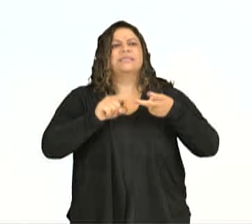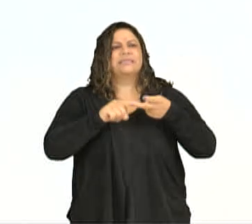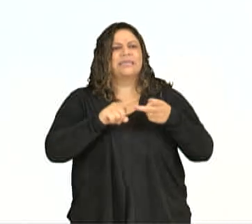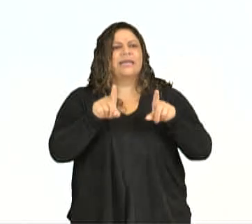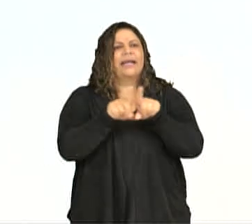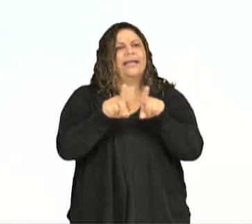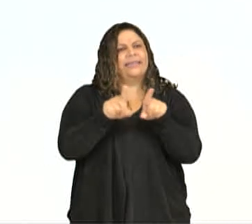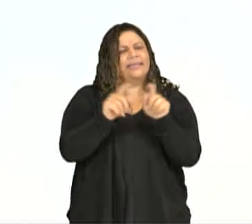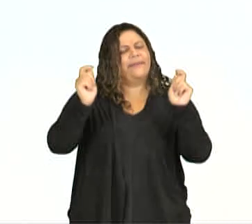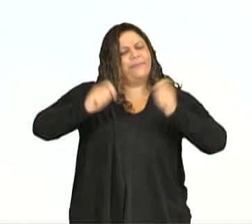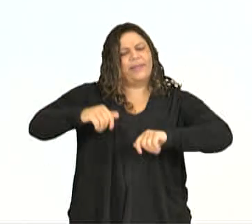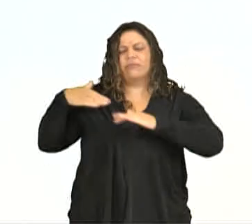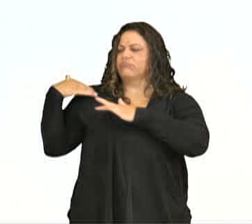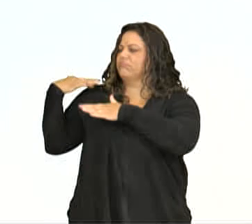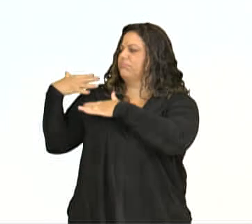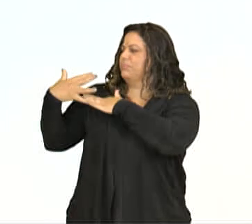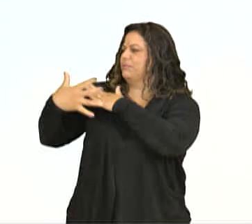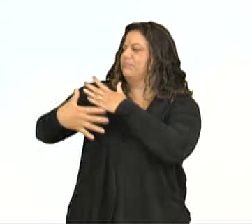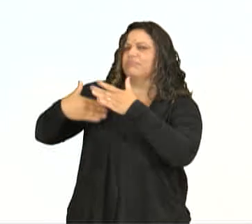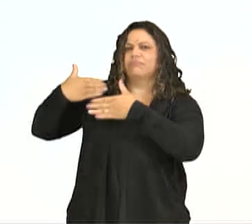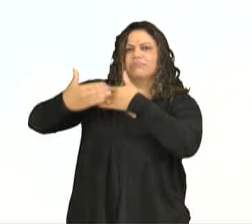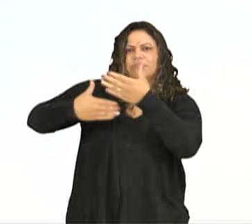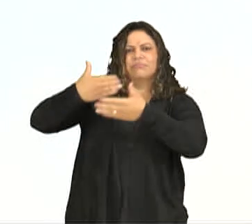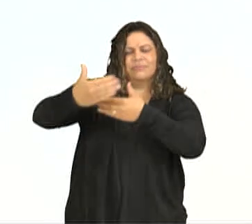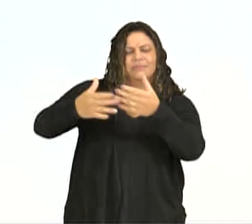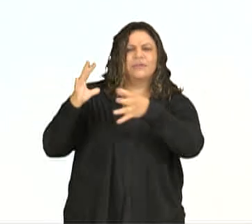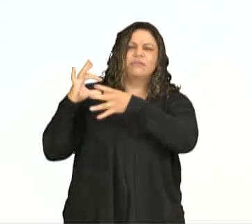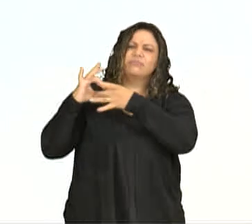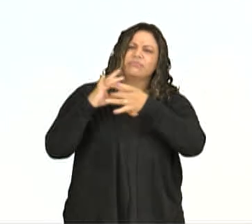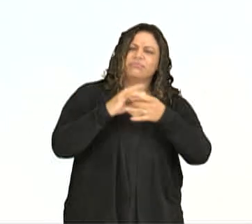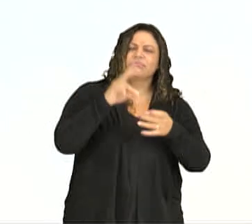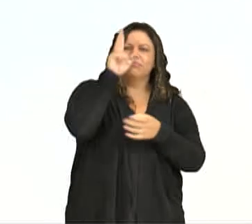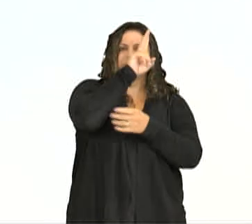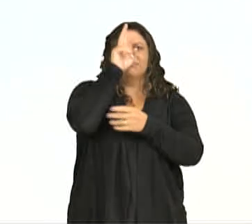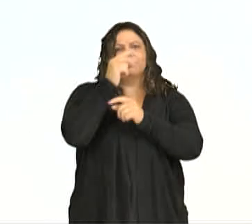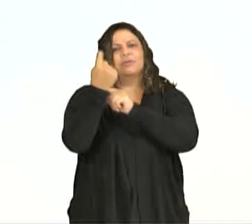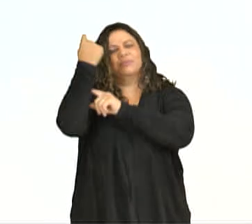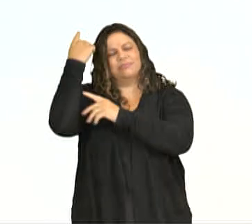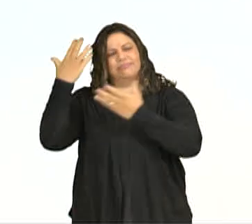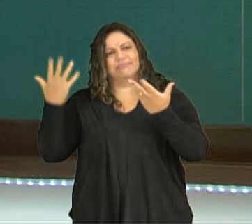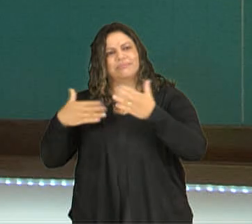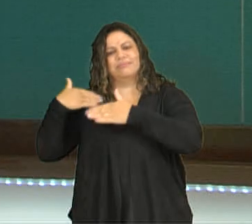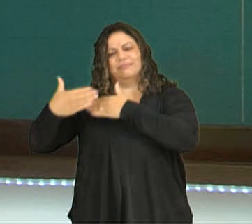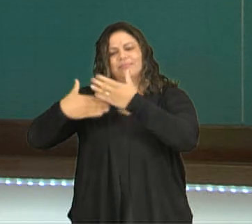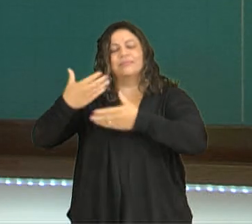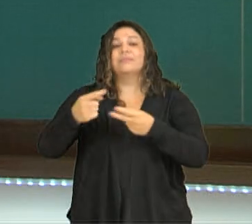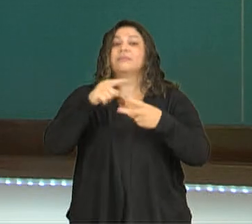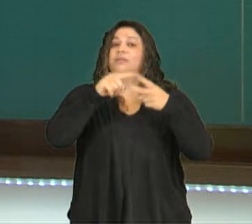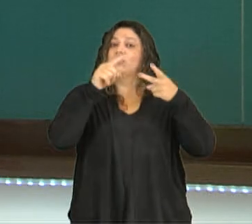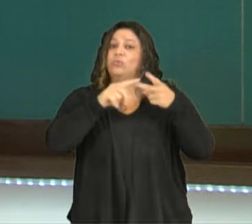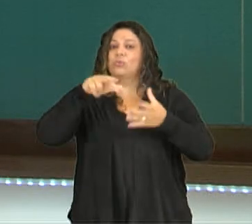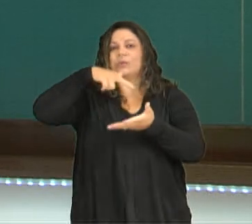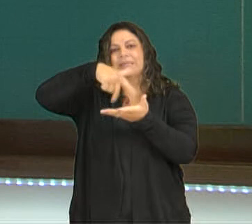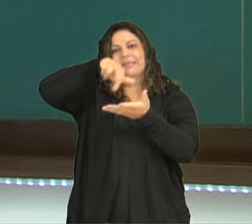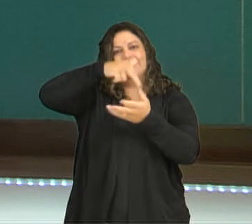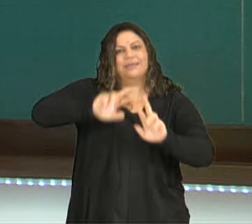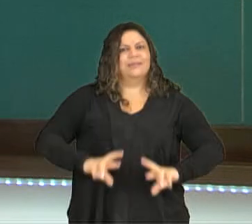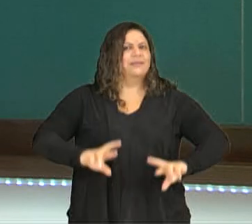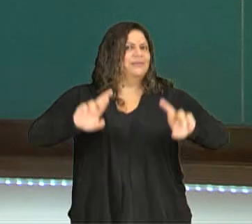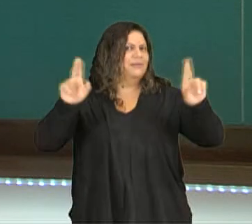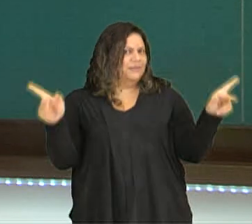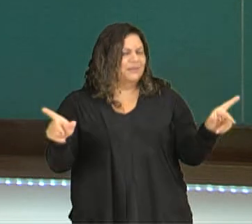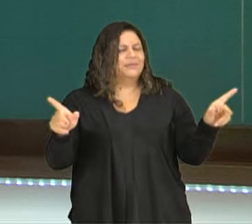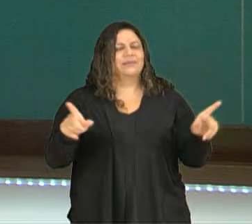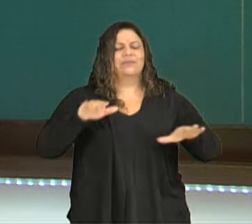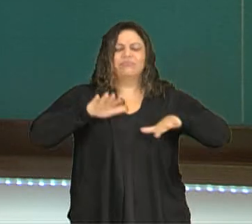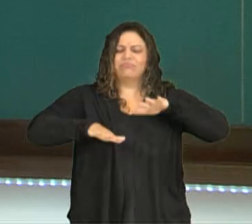suas trajetórias e contextualizações históricas. São duas danças diferentes, com ritmos e sistemas